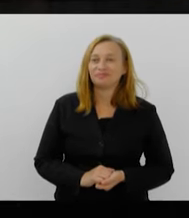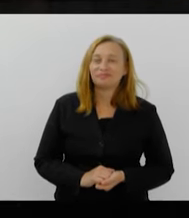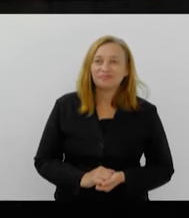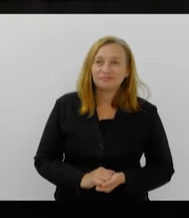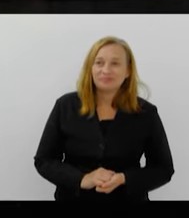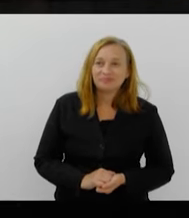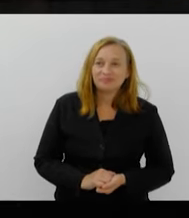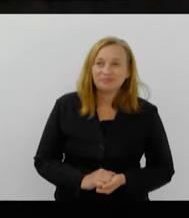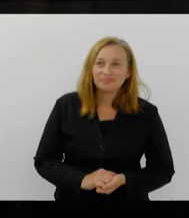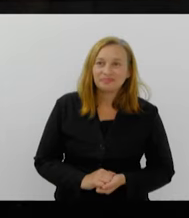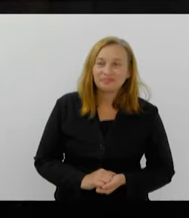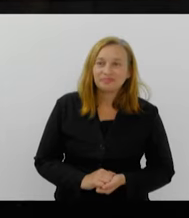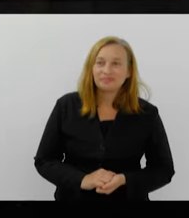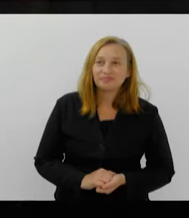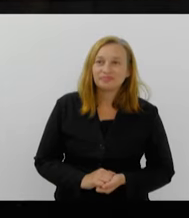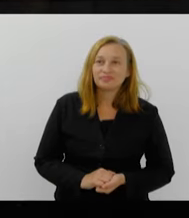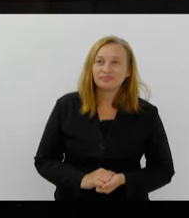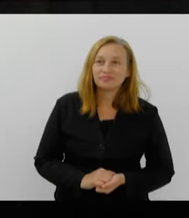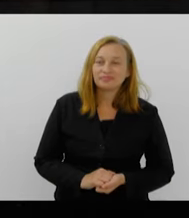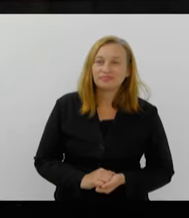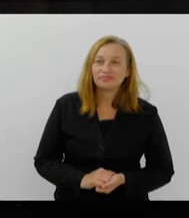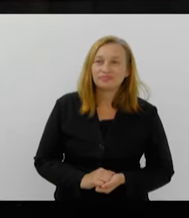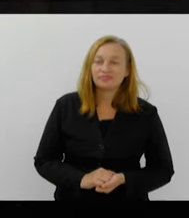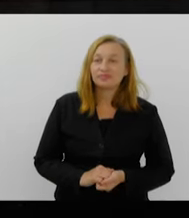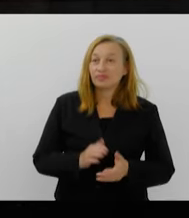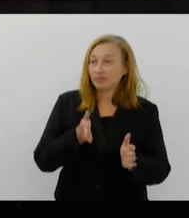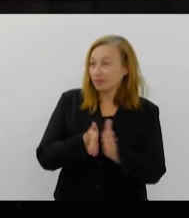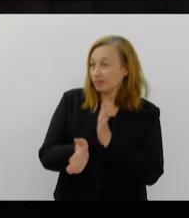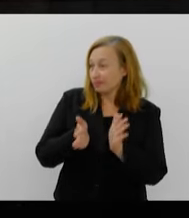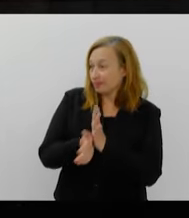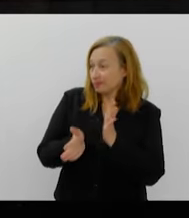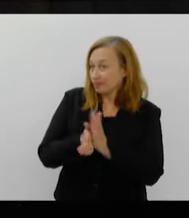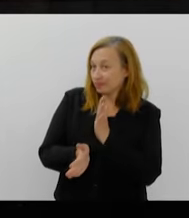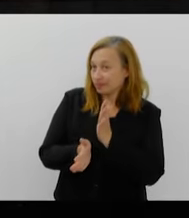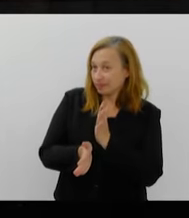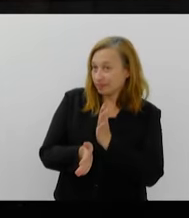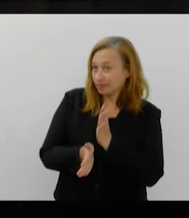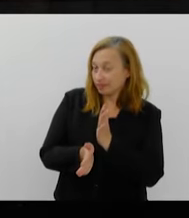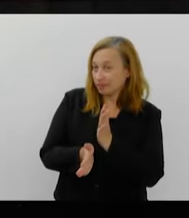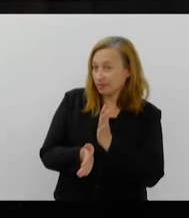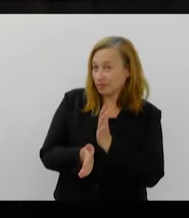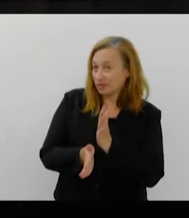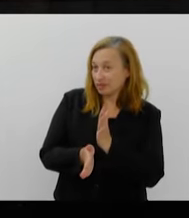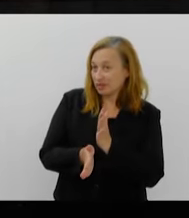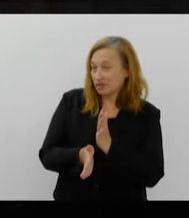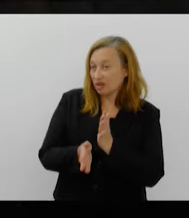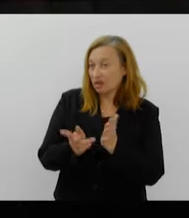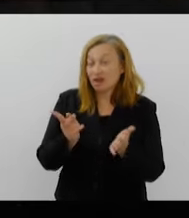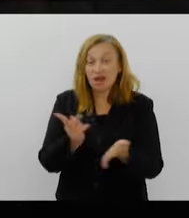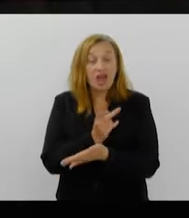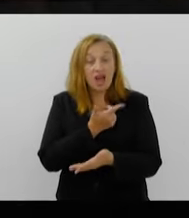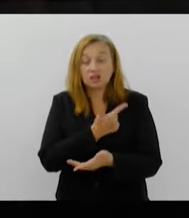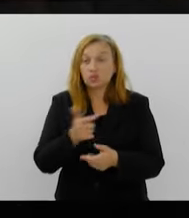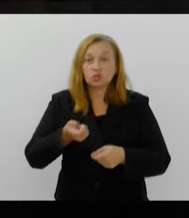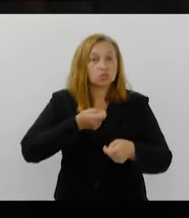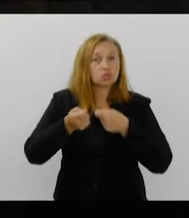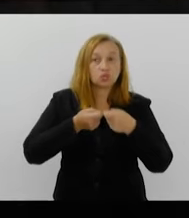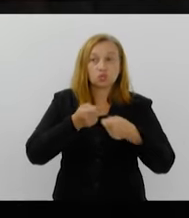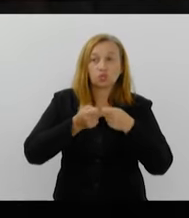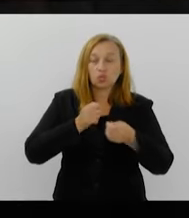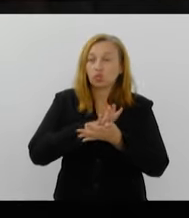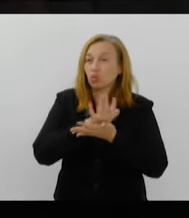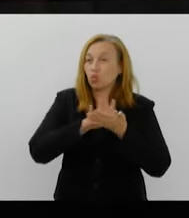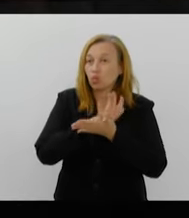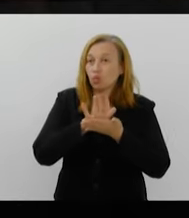arrecadar, mingua, o que é para gastar, aumenta e gastar mal. Gastar sem controle e gastar